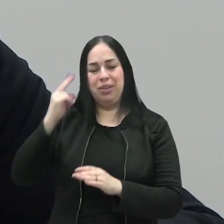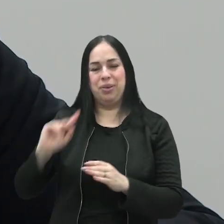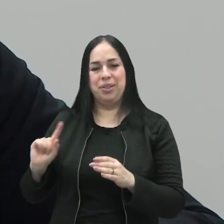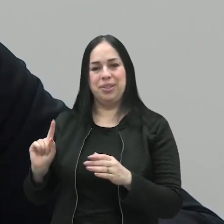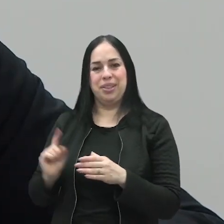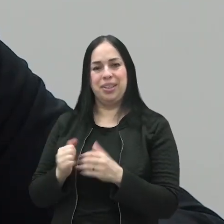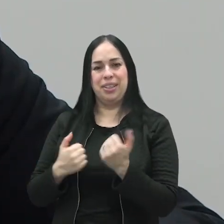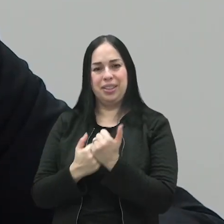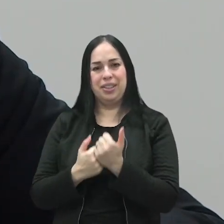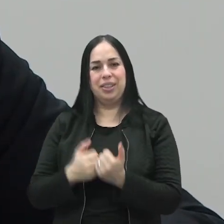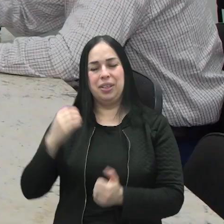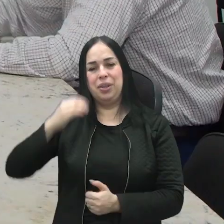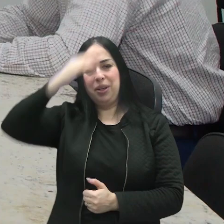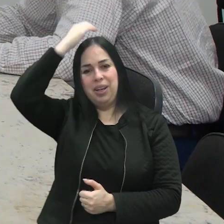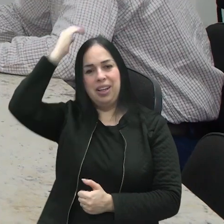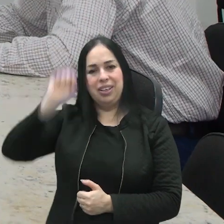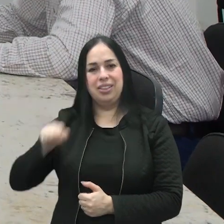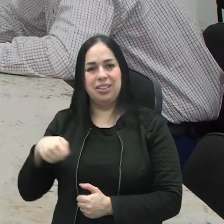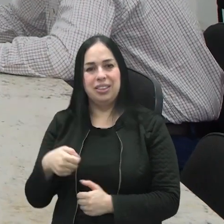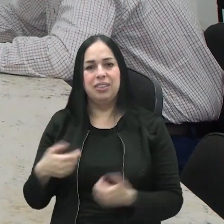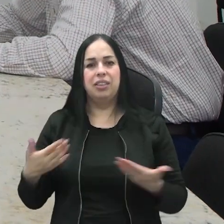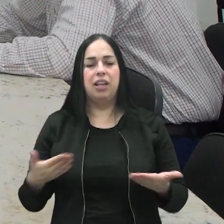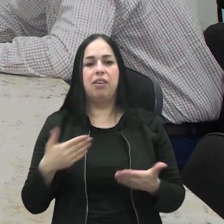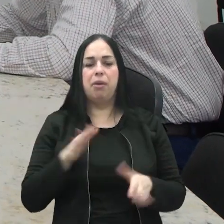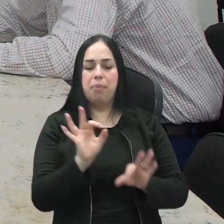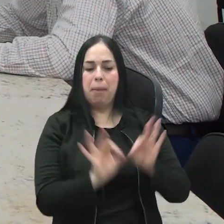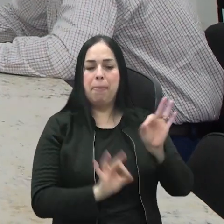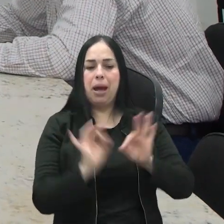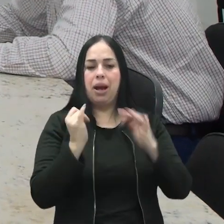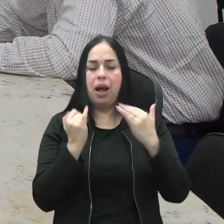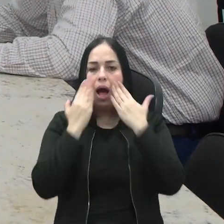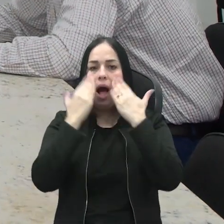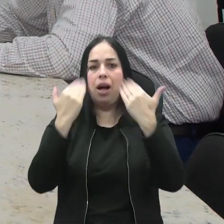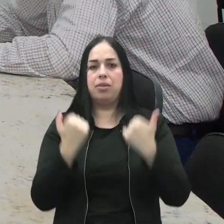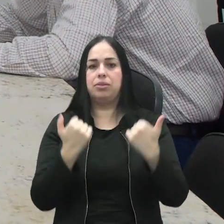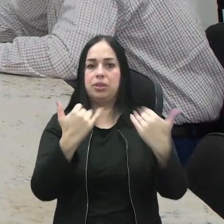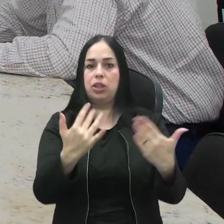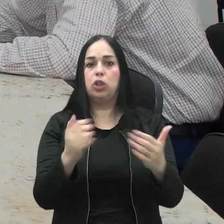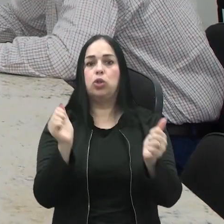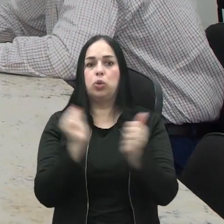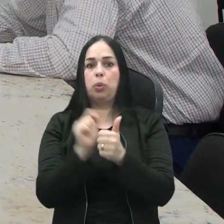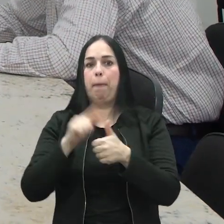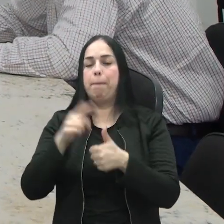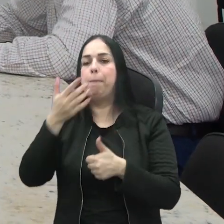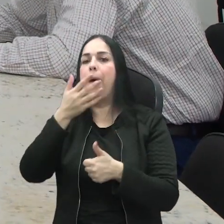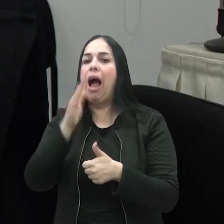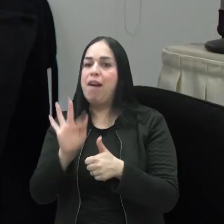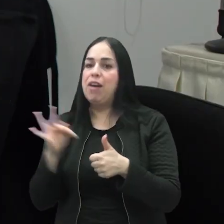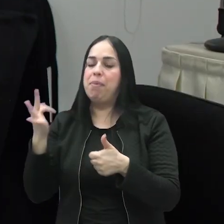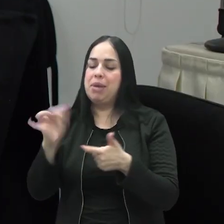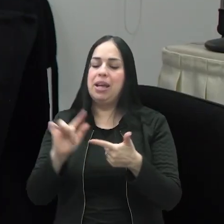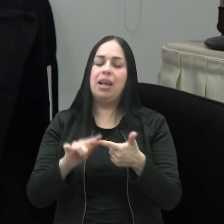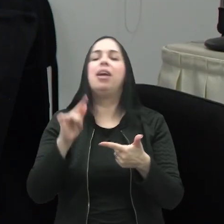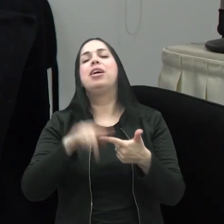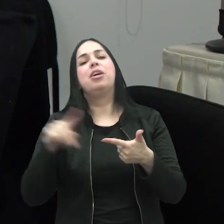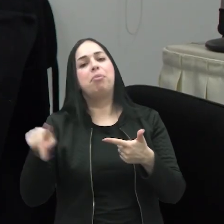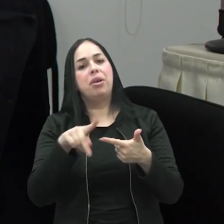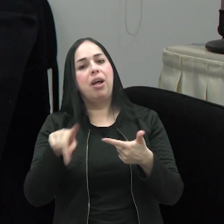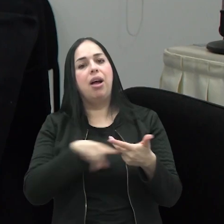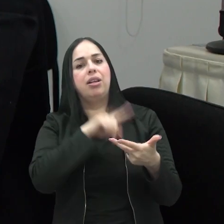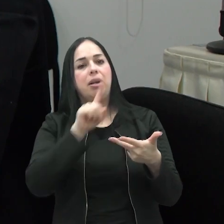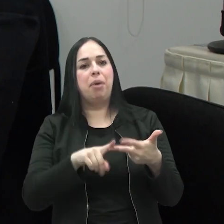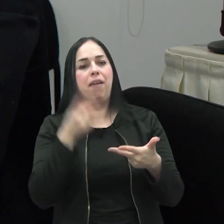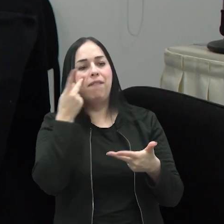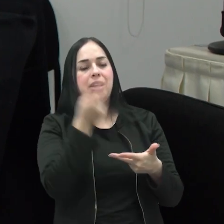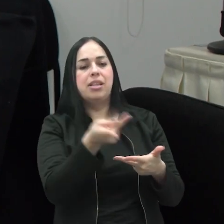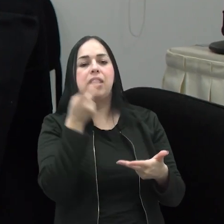vereador Cláudio Apolinário, o grupo deve realizar audiências públicas com pais e professores e também visitar escolas